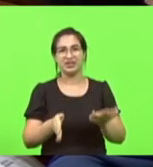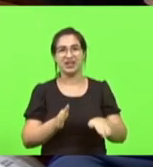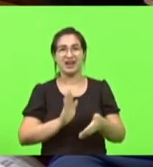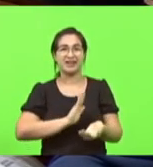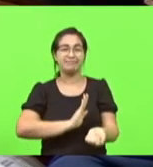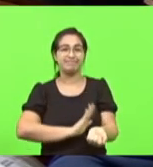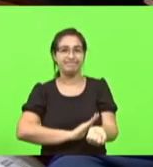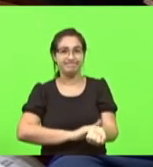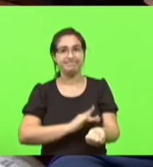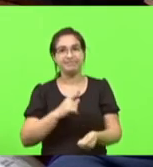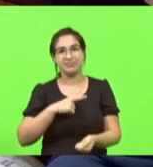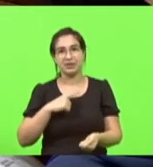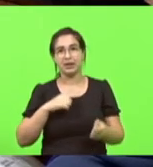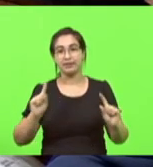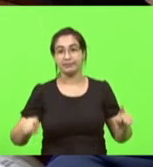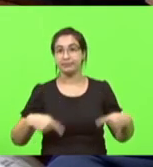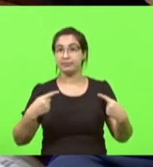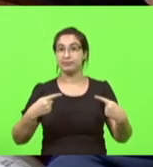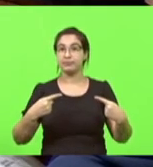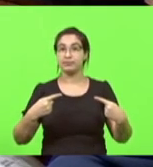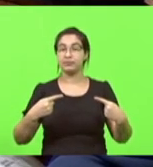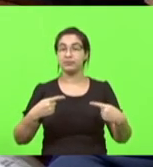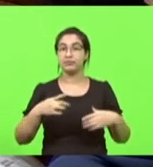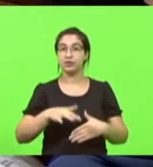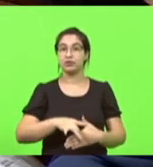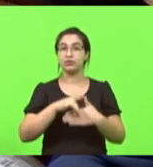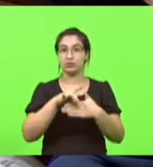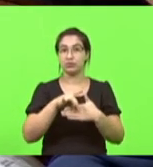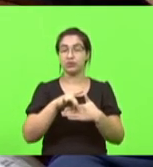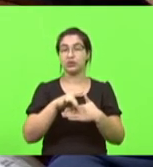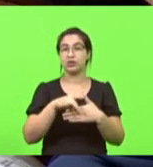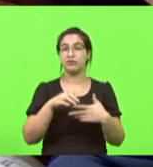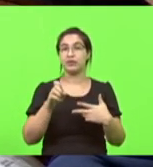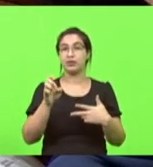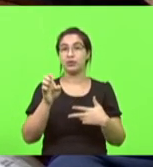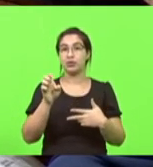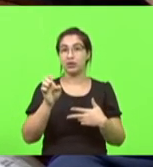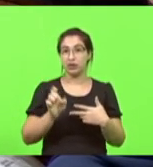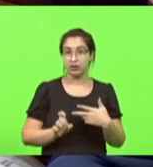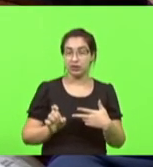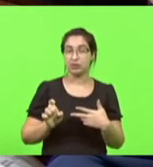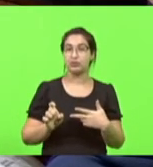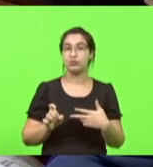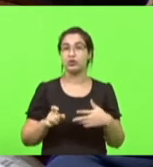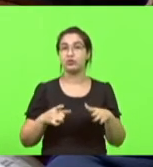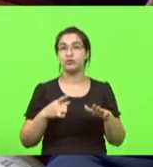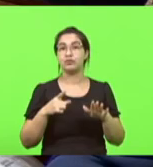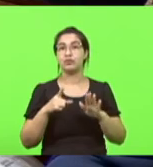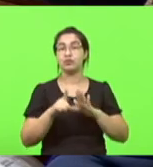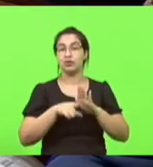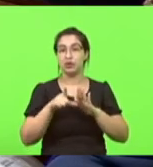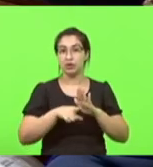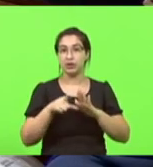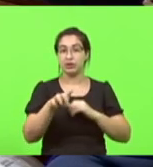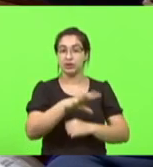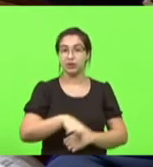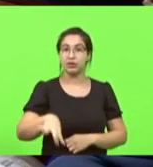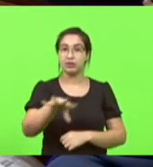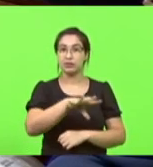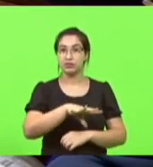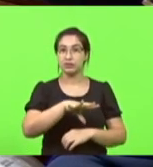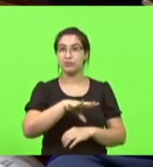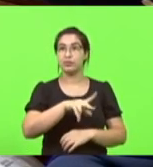que compete, sim, ao chefe do Poder Executivo legislar sobre organização e o funcionamento da administração